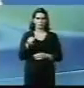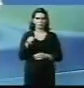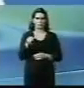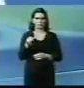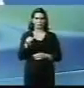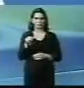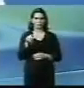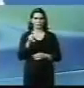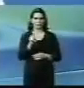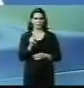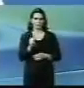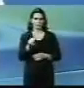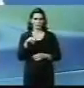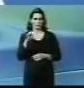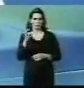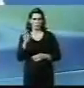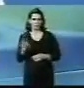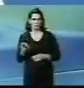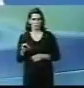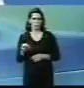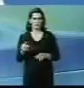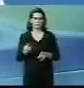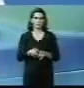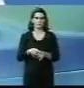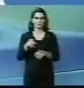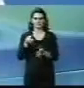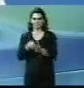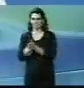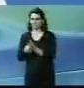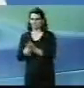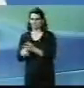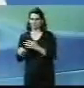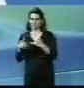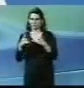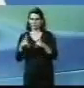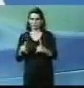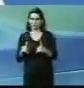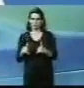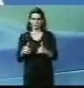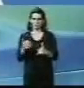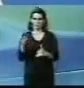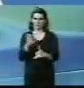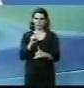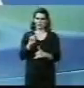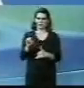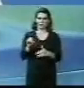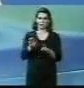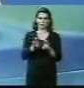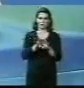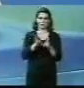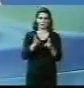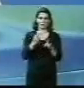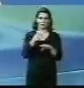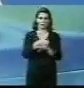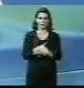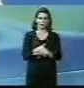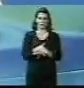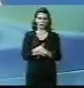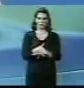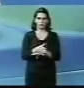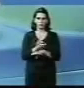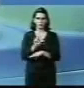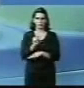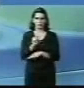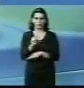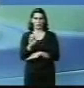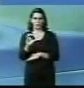né? Como um roteador da rede, ele vai atuar. Então, ele vai verificar portas, por exemplo, requisições na porta